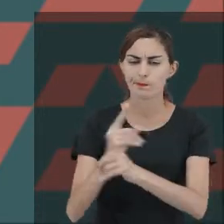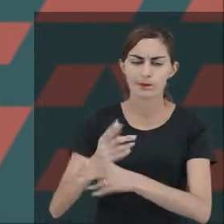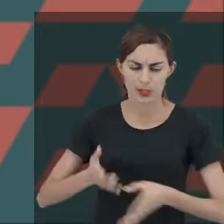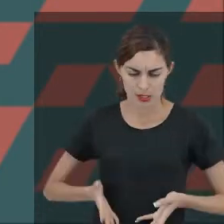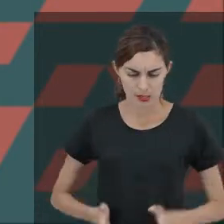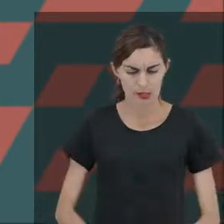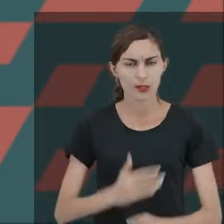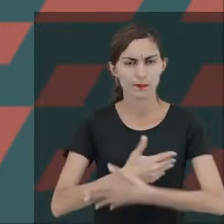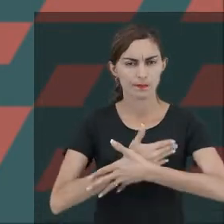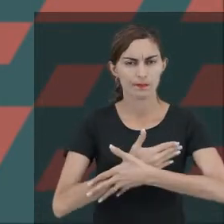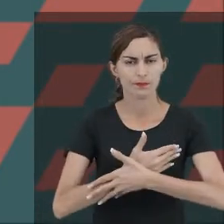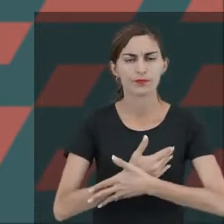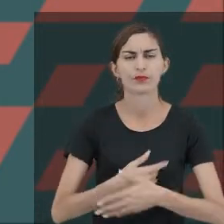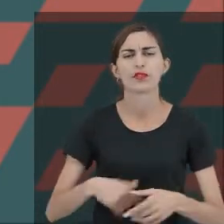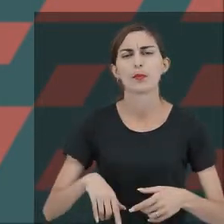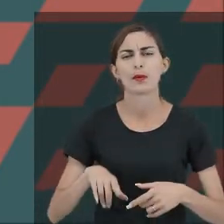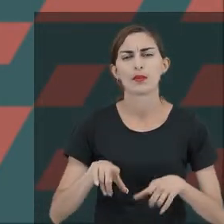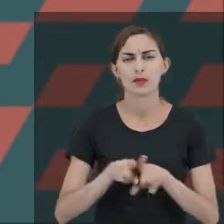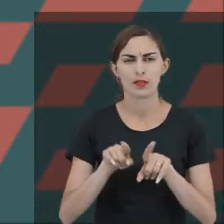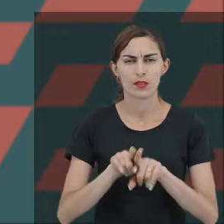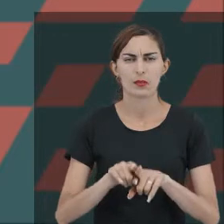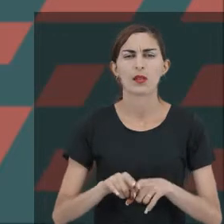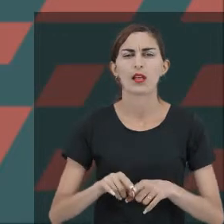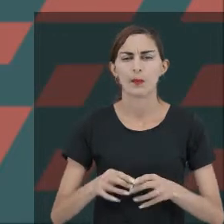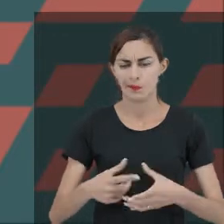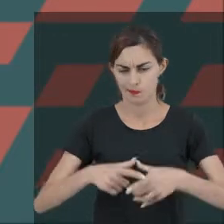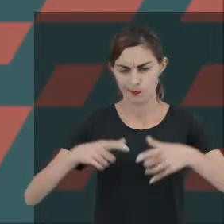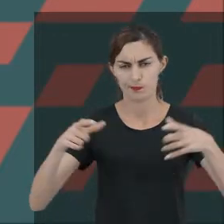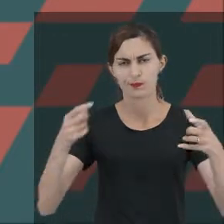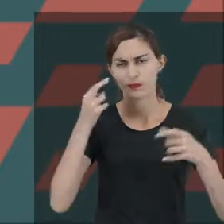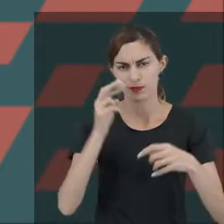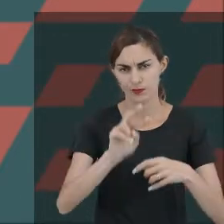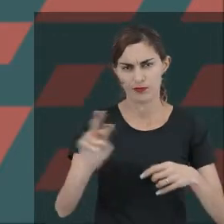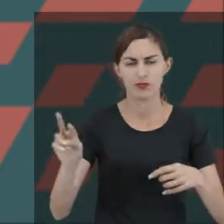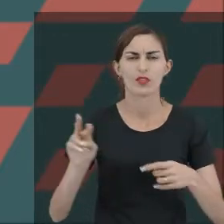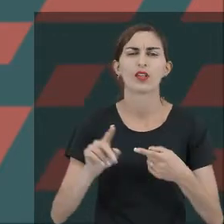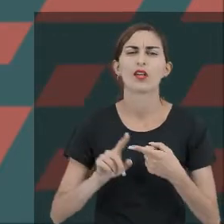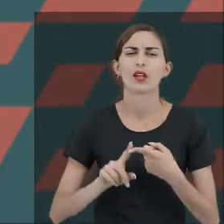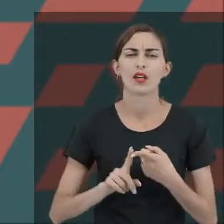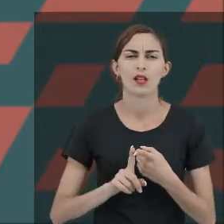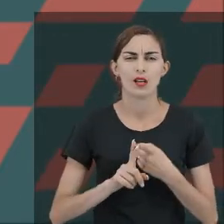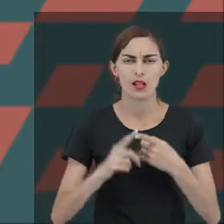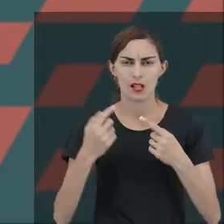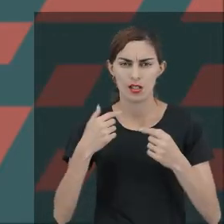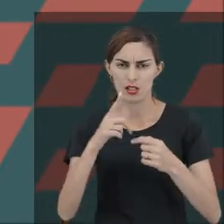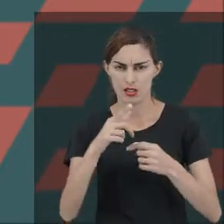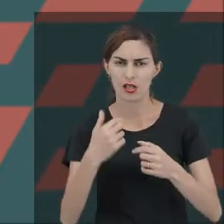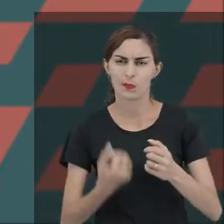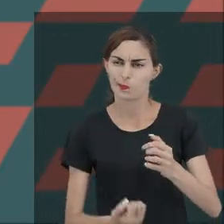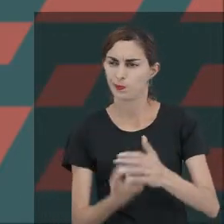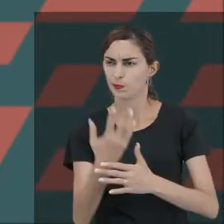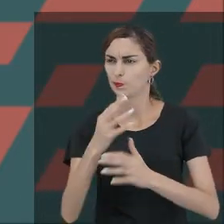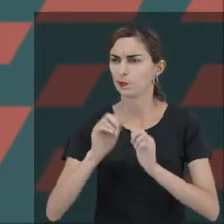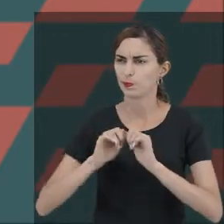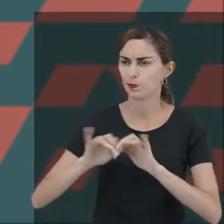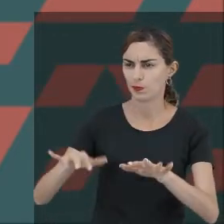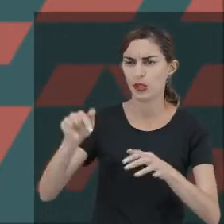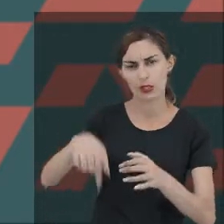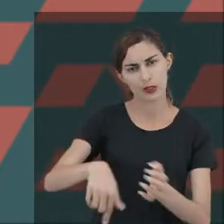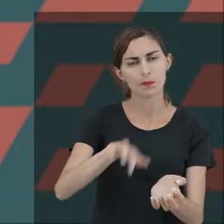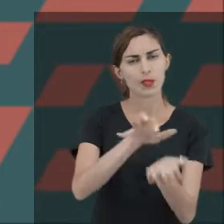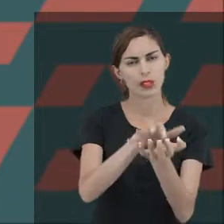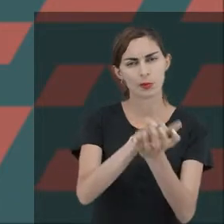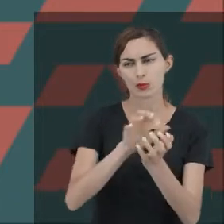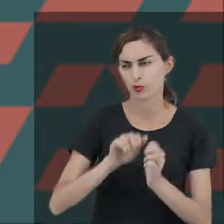recém-nascidos, e o epicentro e o momento inicial desse evento foi aqui em